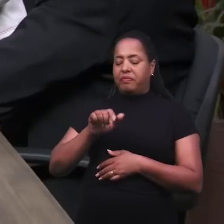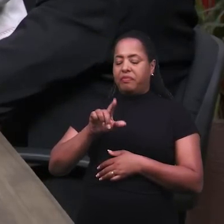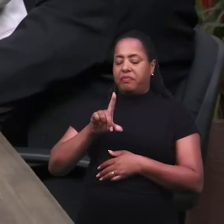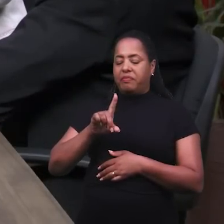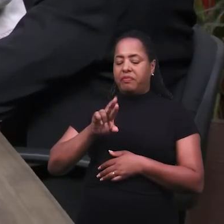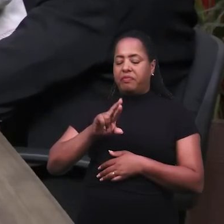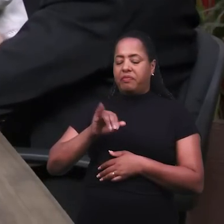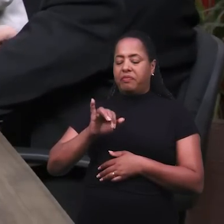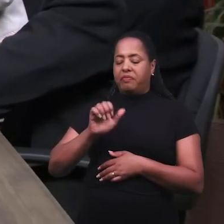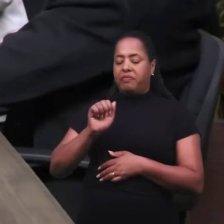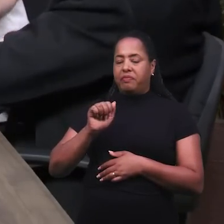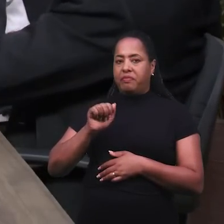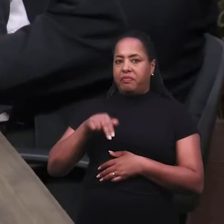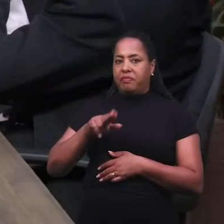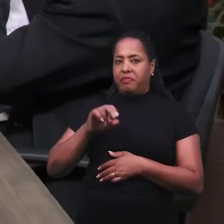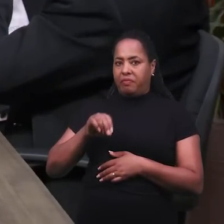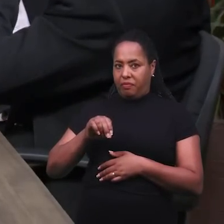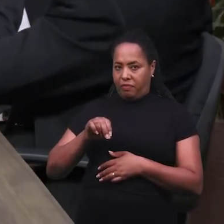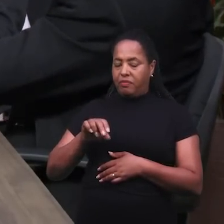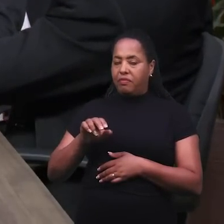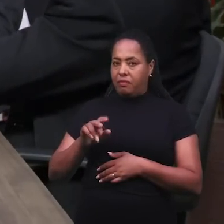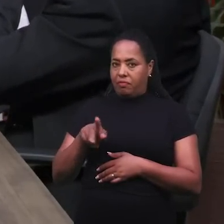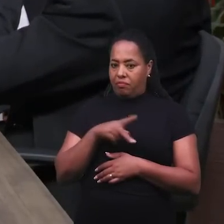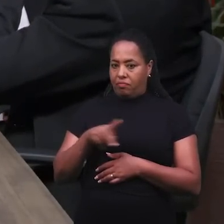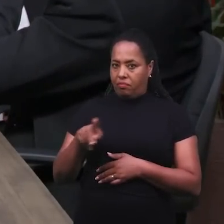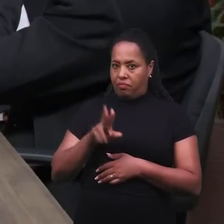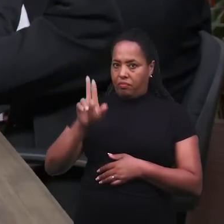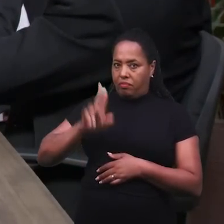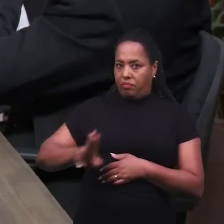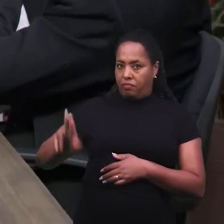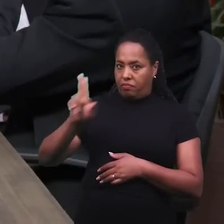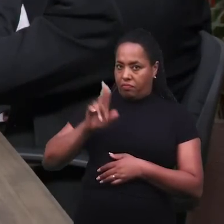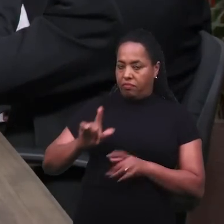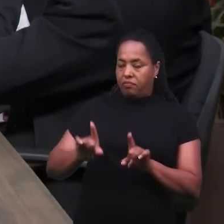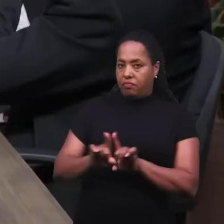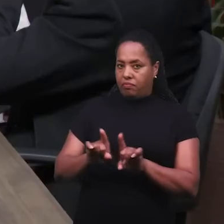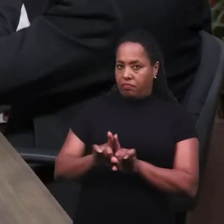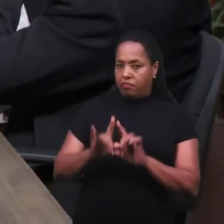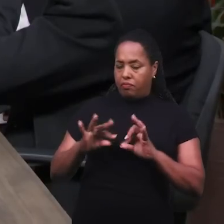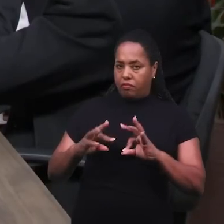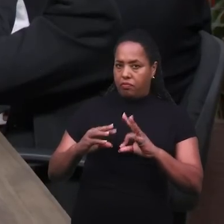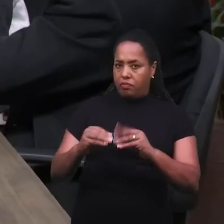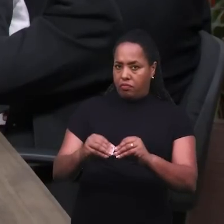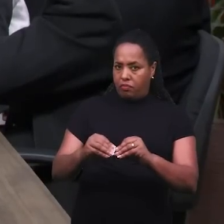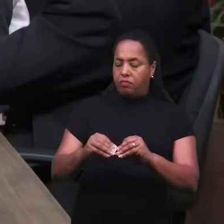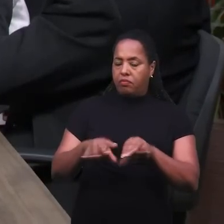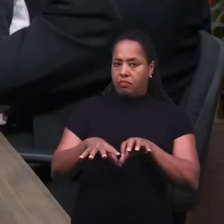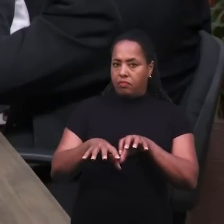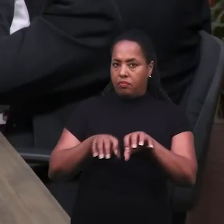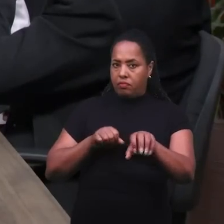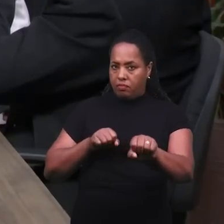Adriano, que é professor universitário também, todos aqui com formações acadêmicas